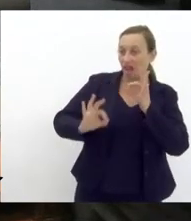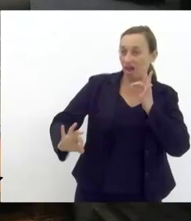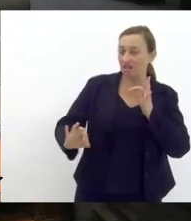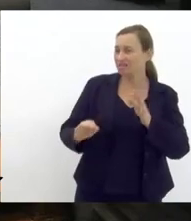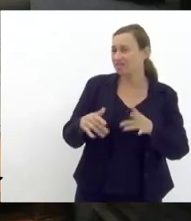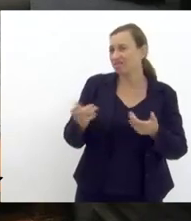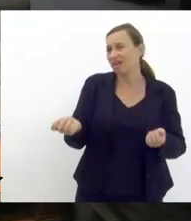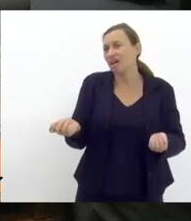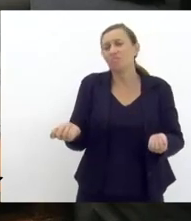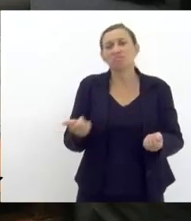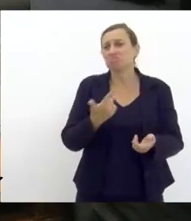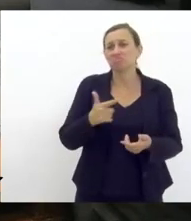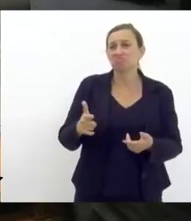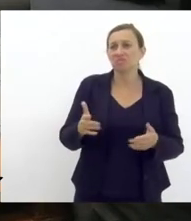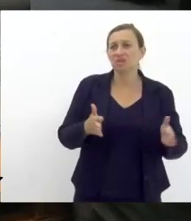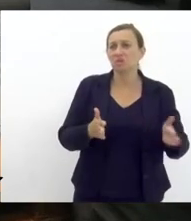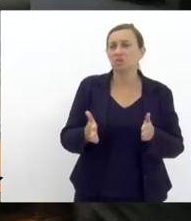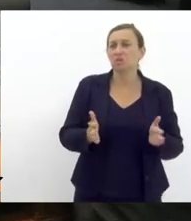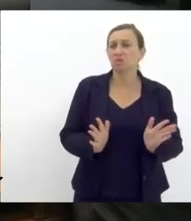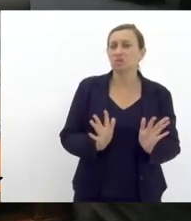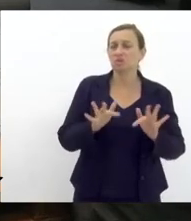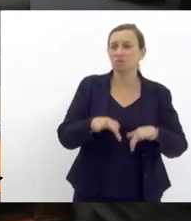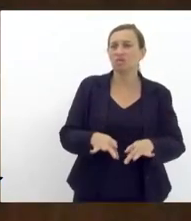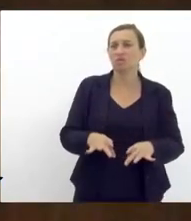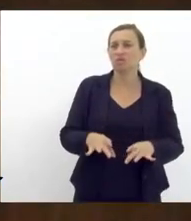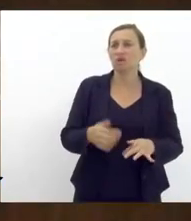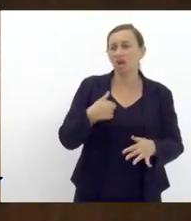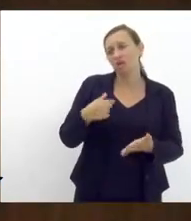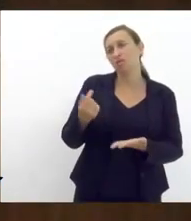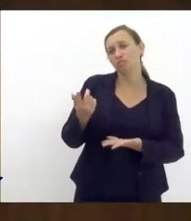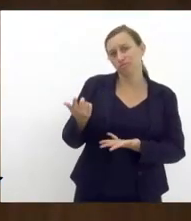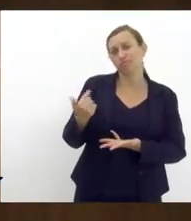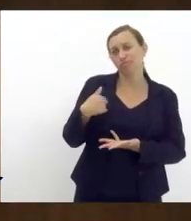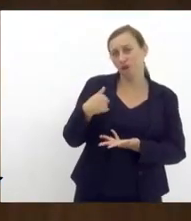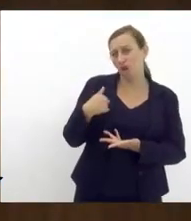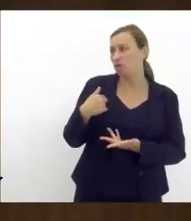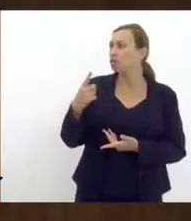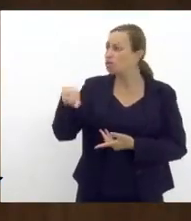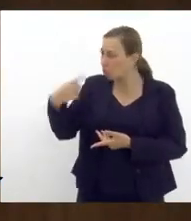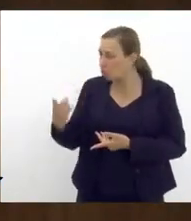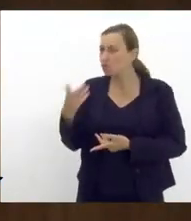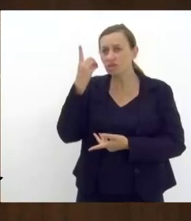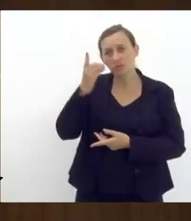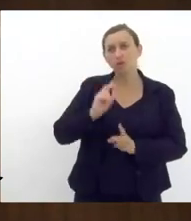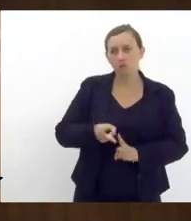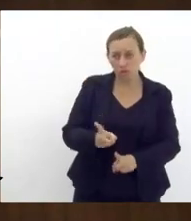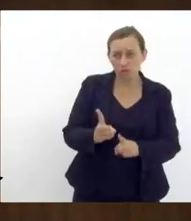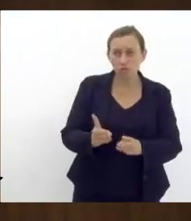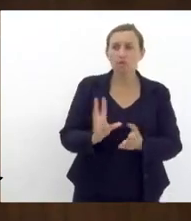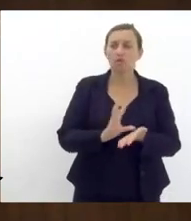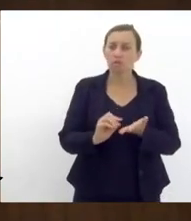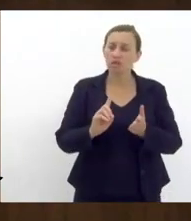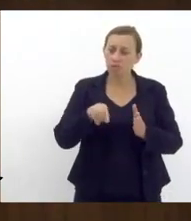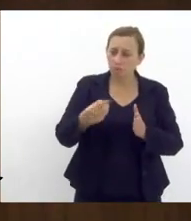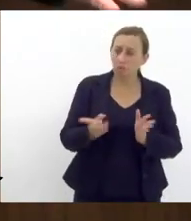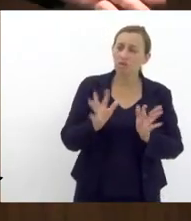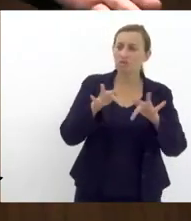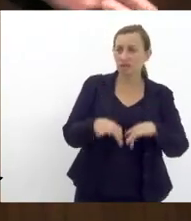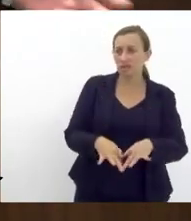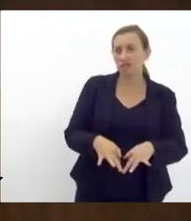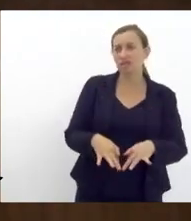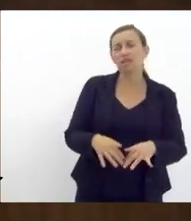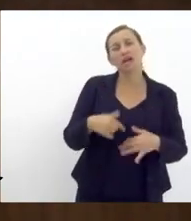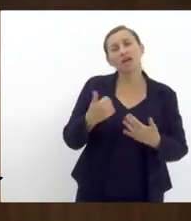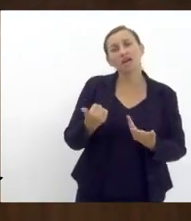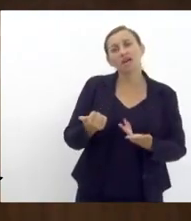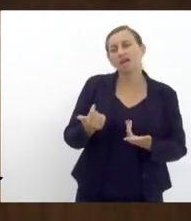ninguém vai se inscrever no final todo mundo vai usar aqui embaixo Sem Fim se inscrever eu estou inscrito tem outros Deputado inscrito continua a pauta ao final e quem quiser se inscreve